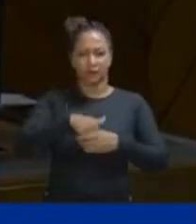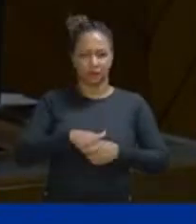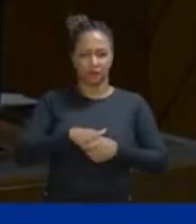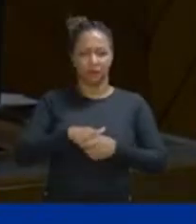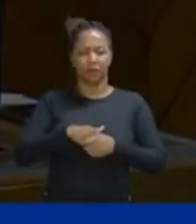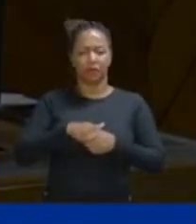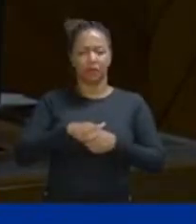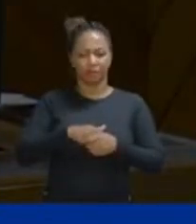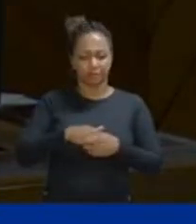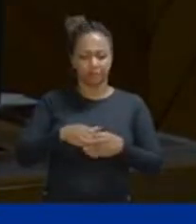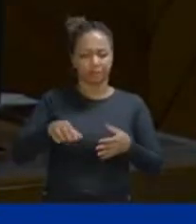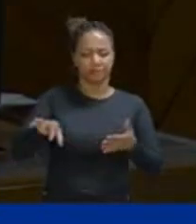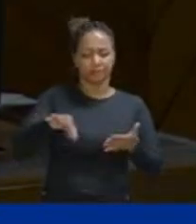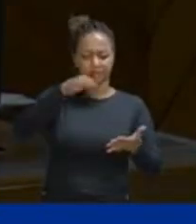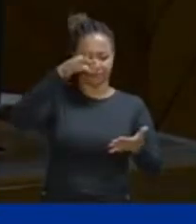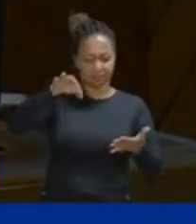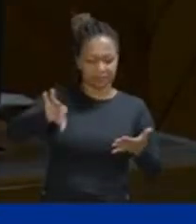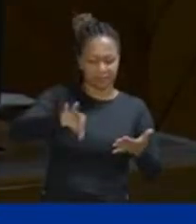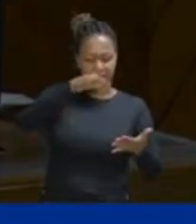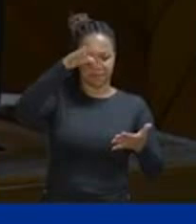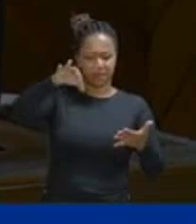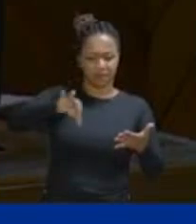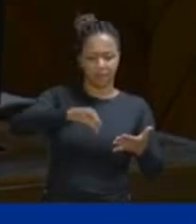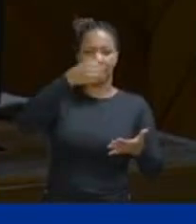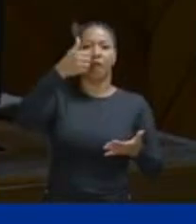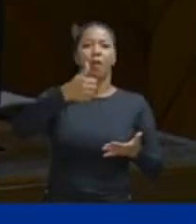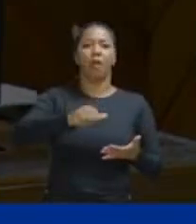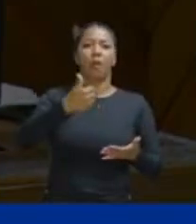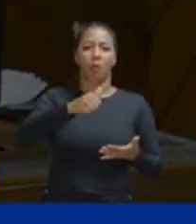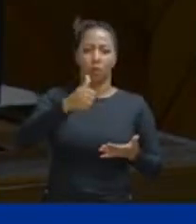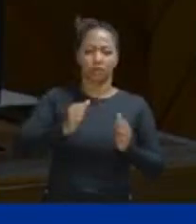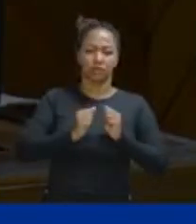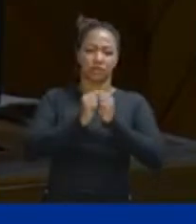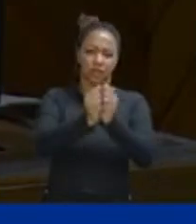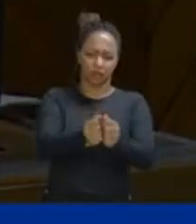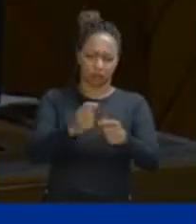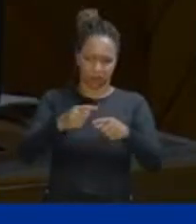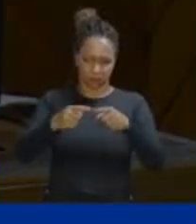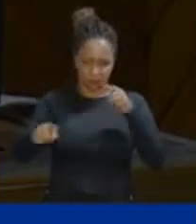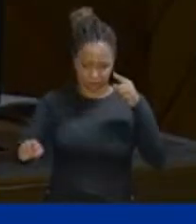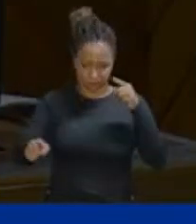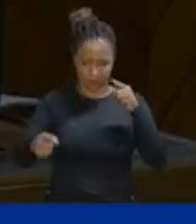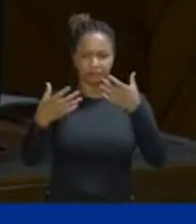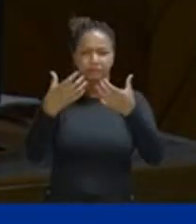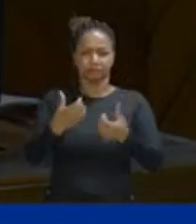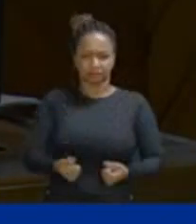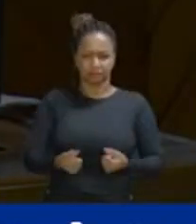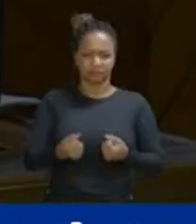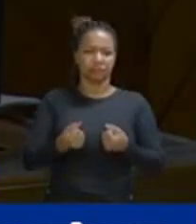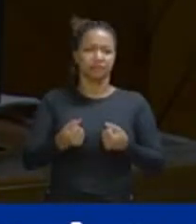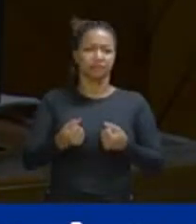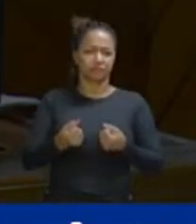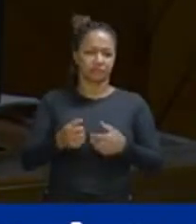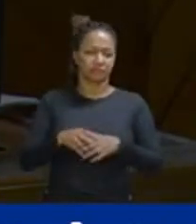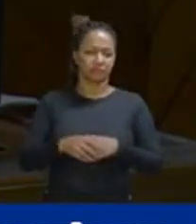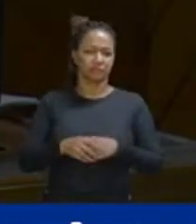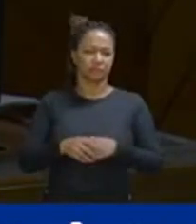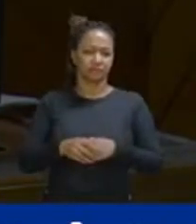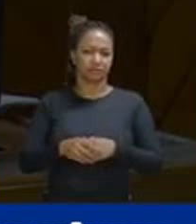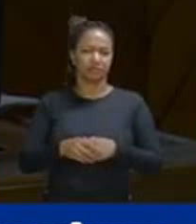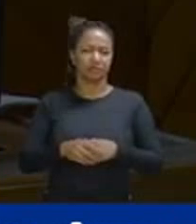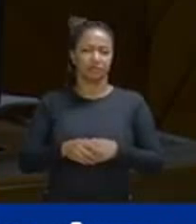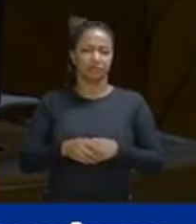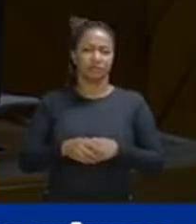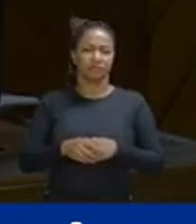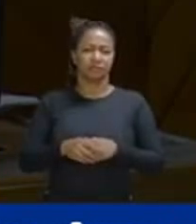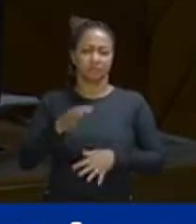11 laudas, eu acompanho a divergência para acolher, dispondo ainda, usando o divergido